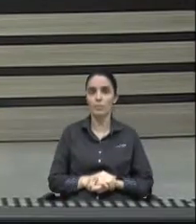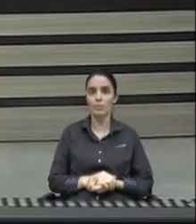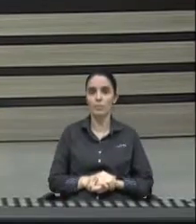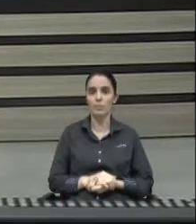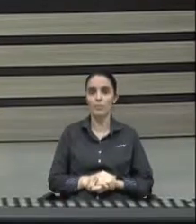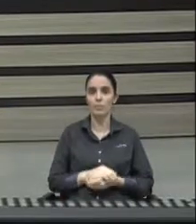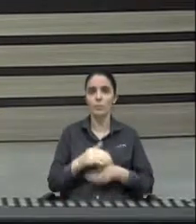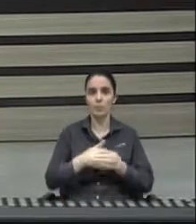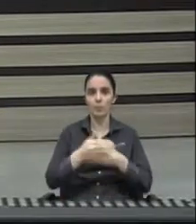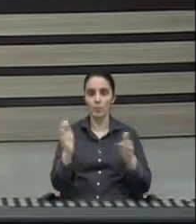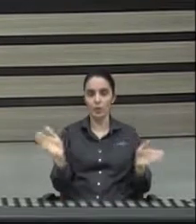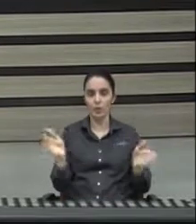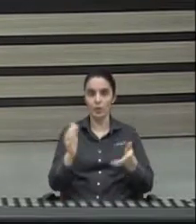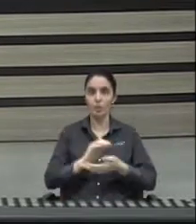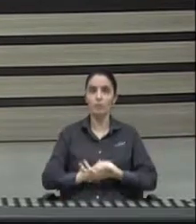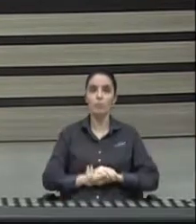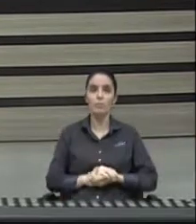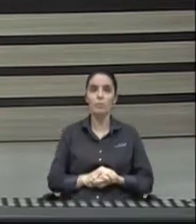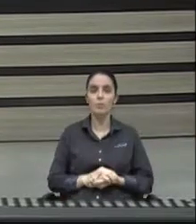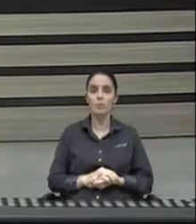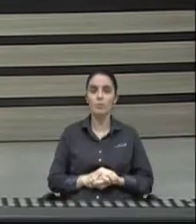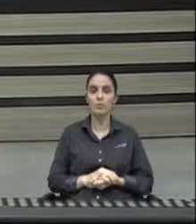60 reaberto